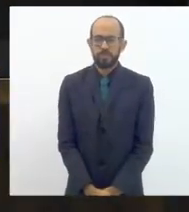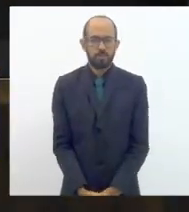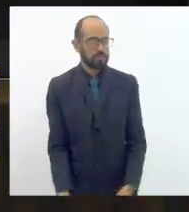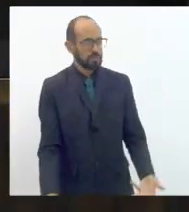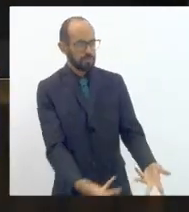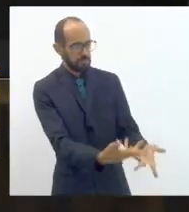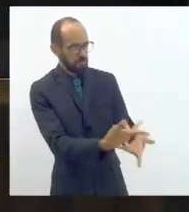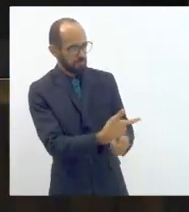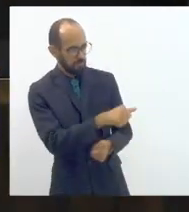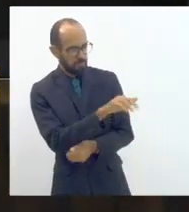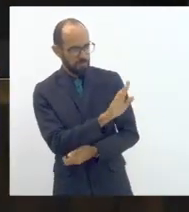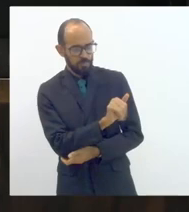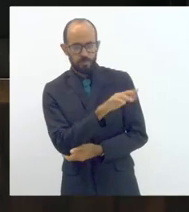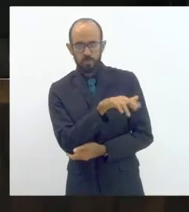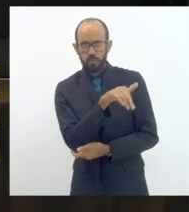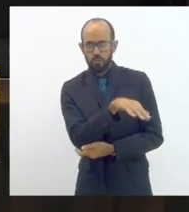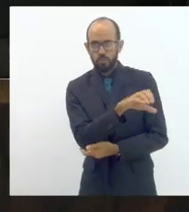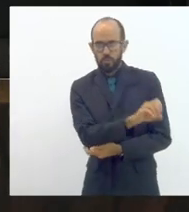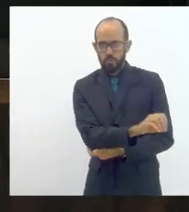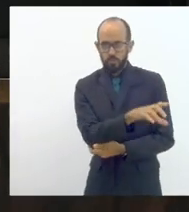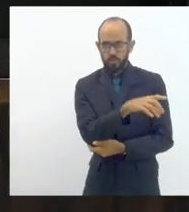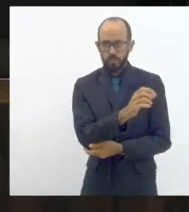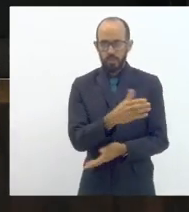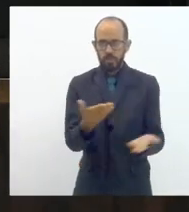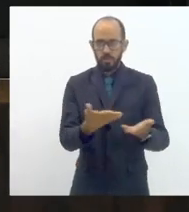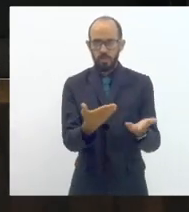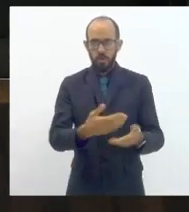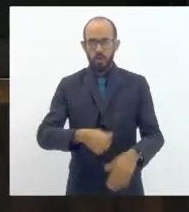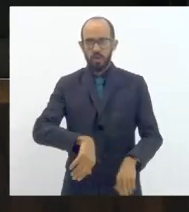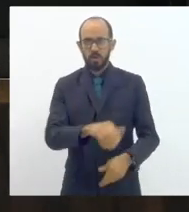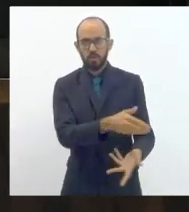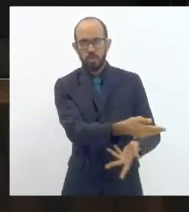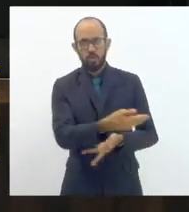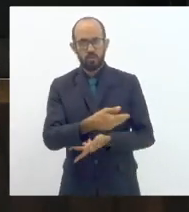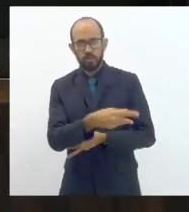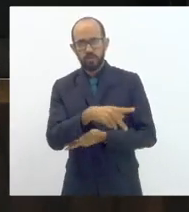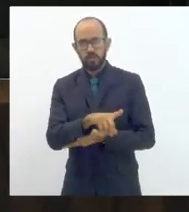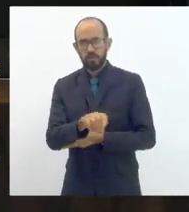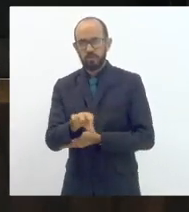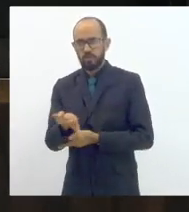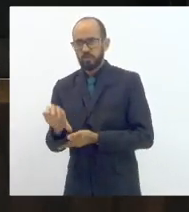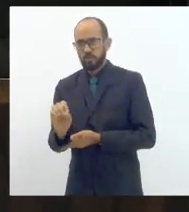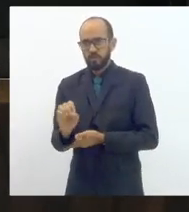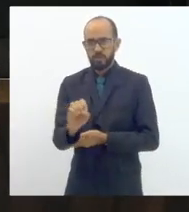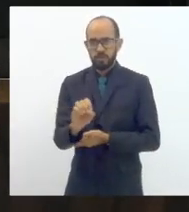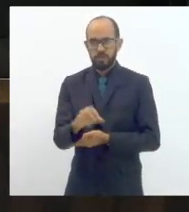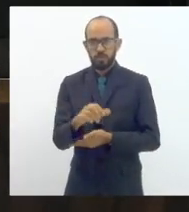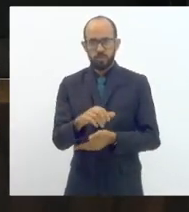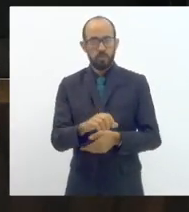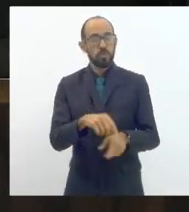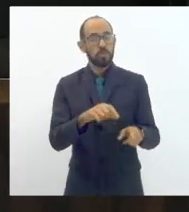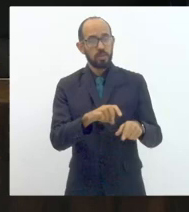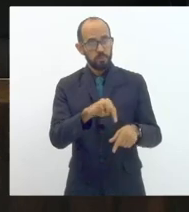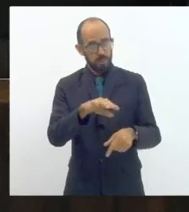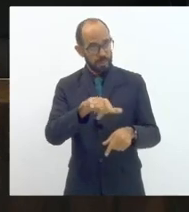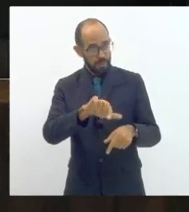Maravilhoso, Bruno. Inspirador. Agora chamo Pedro Gabriel e peço para preparar Milena.